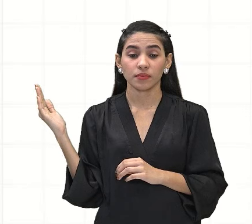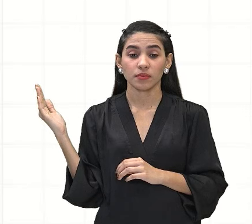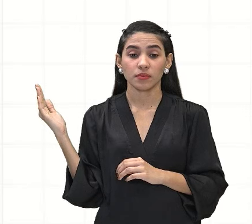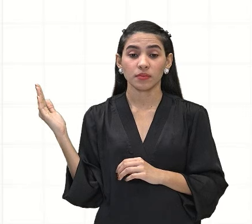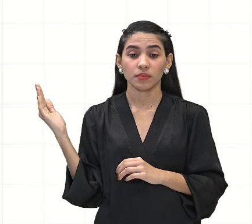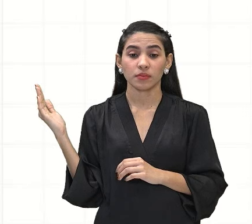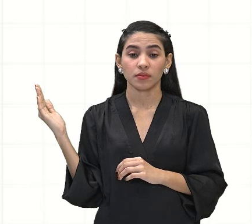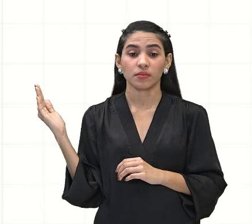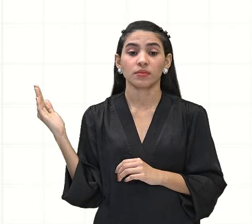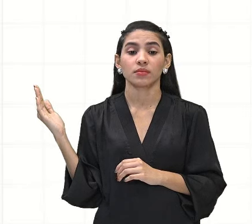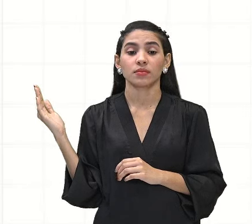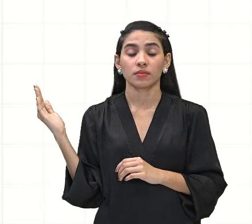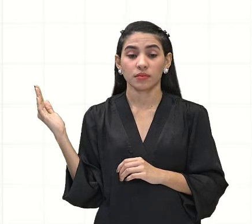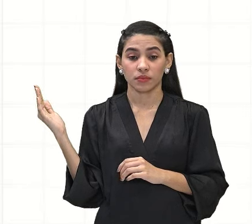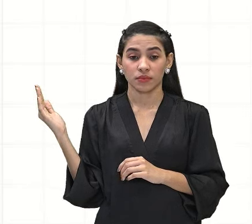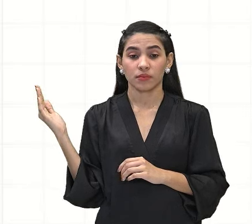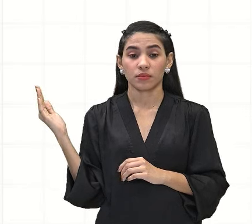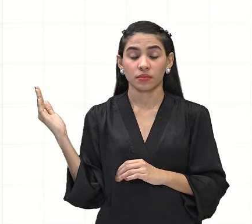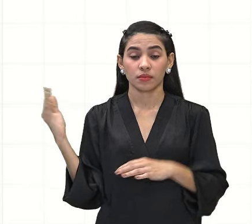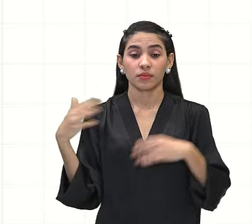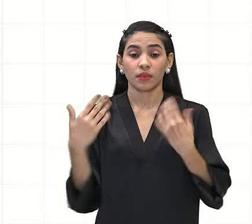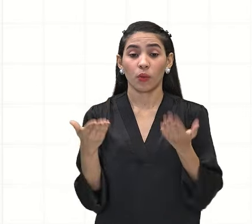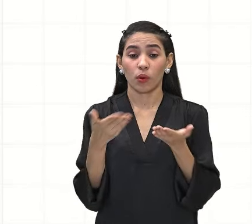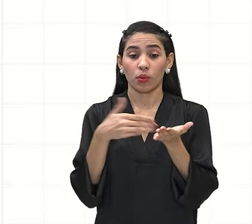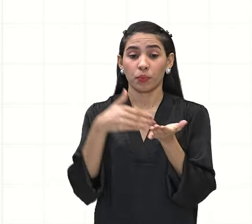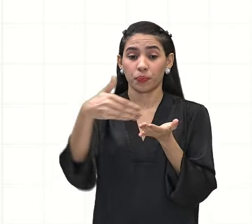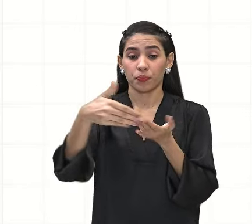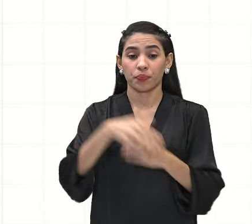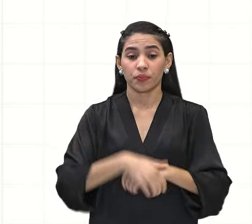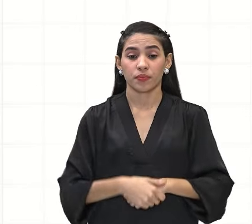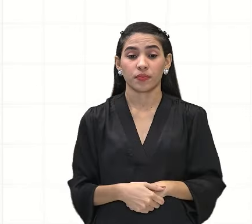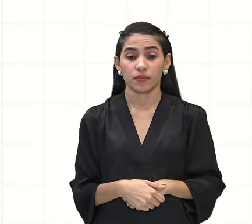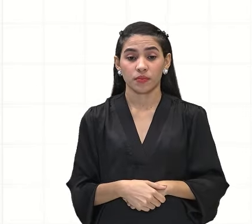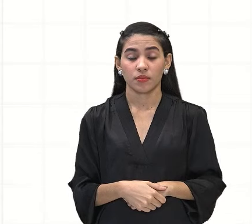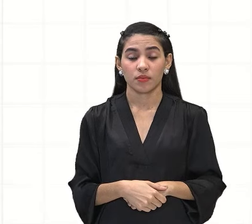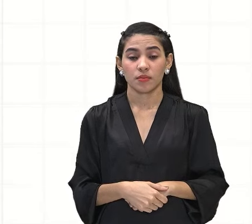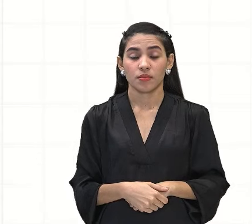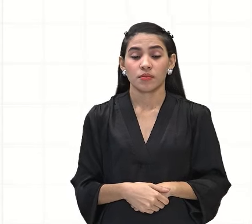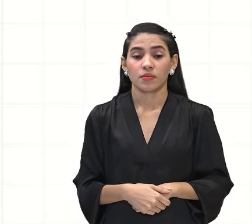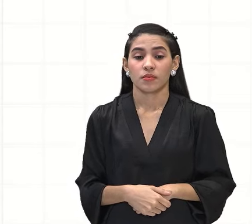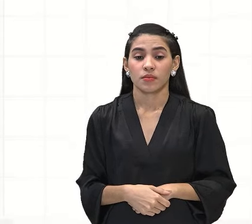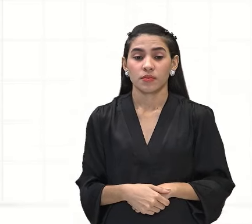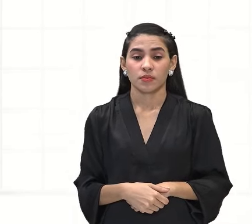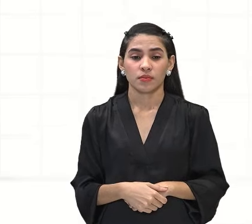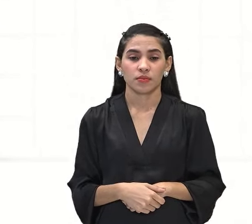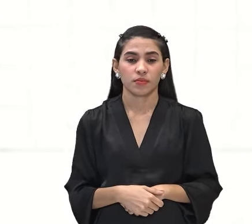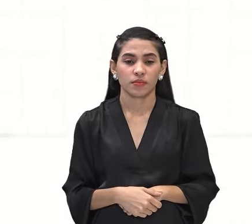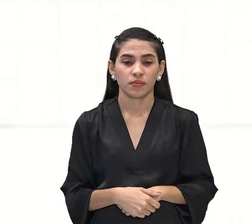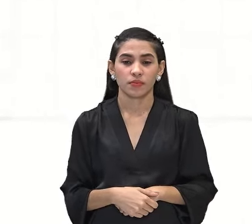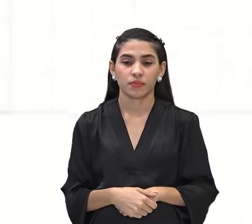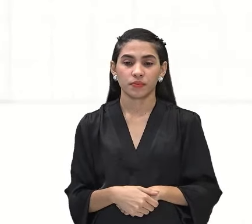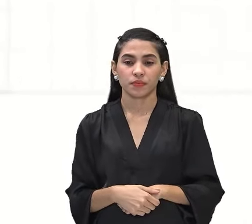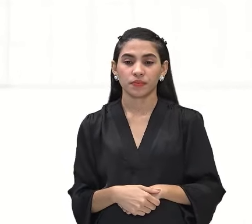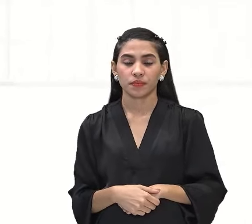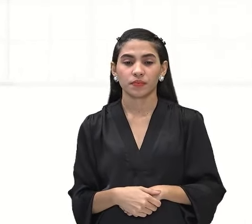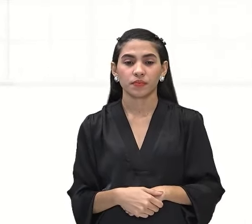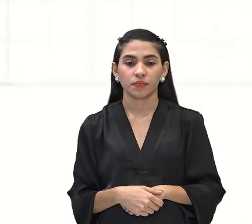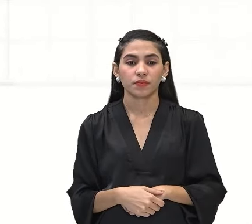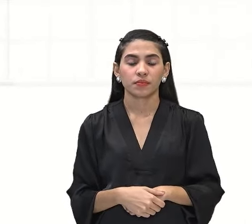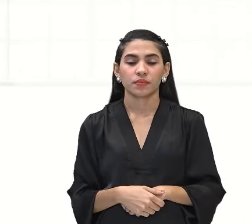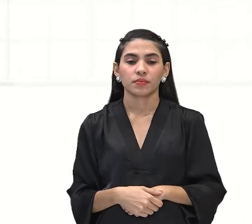brinquedo é então vamos lá ó certo então vamos ver aqui vamos desenhar o que que tá sendo